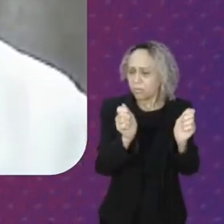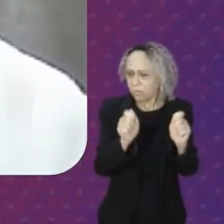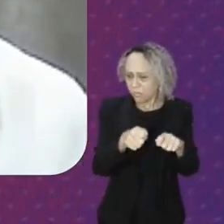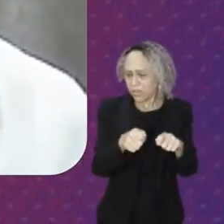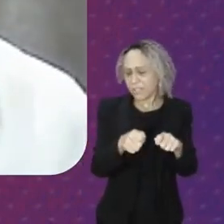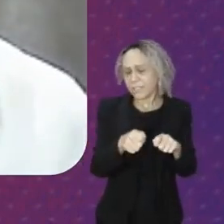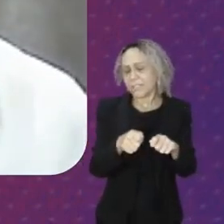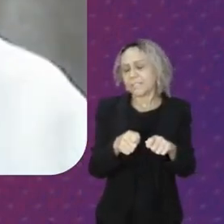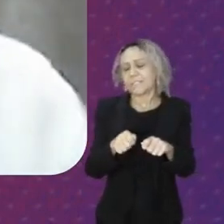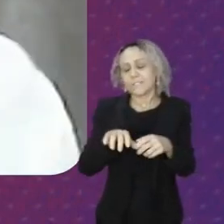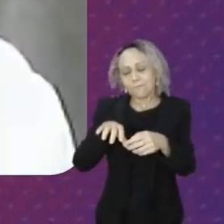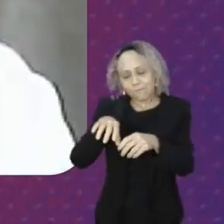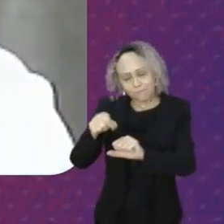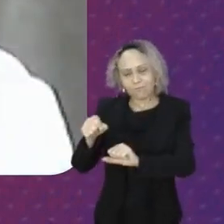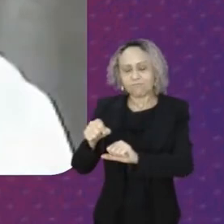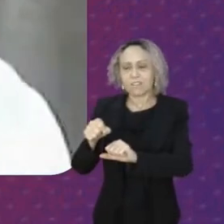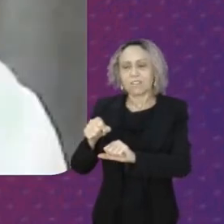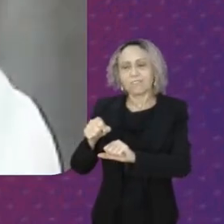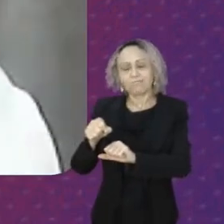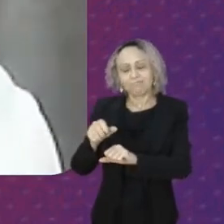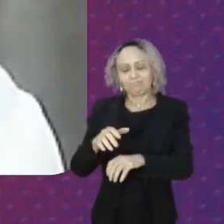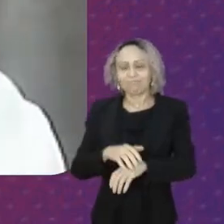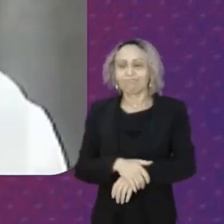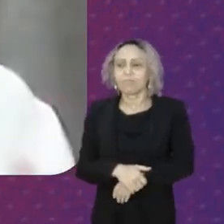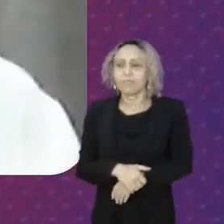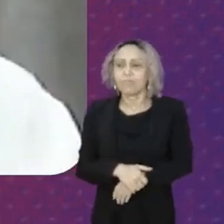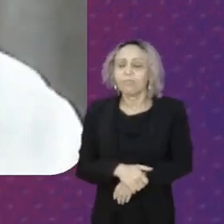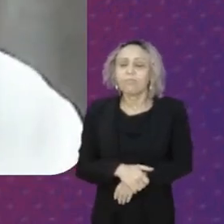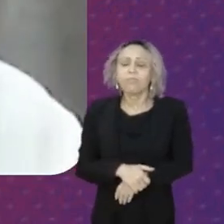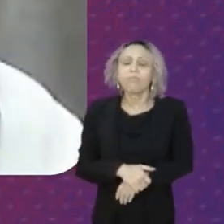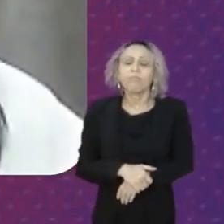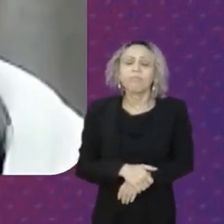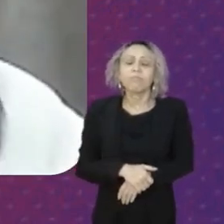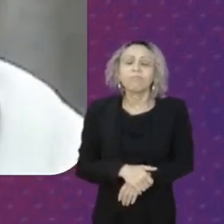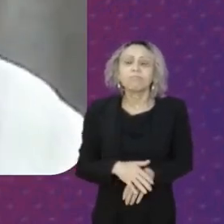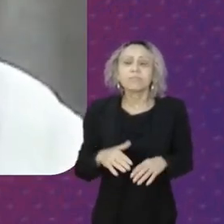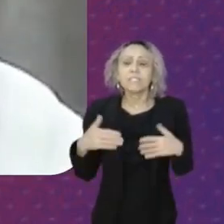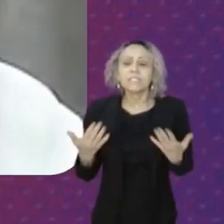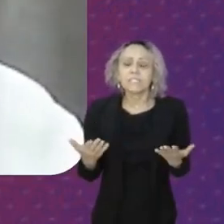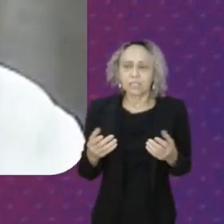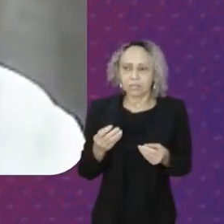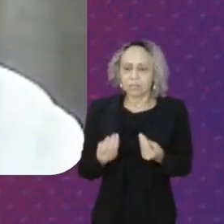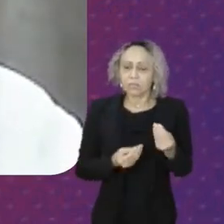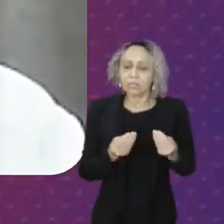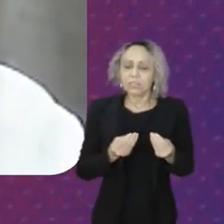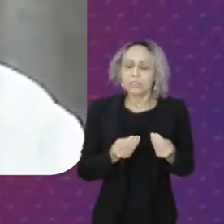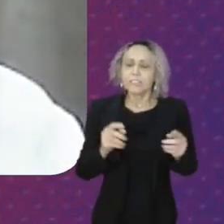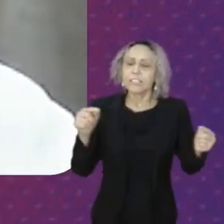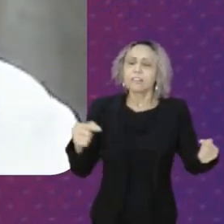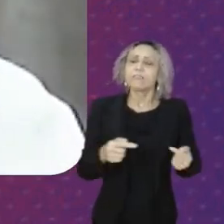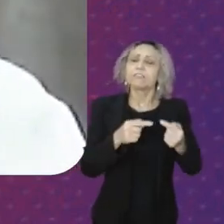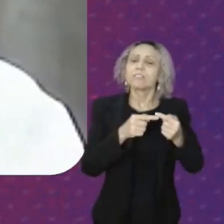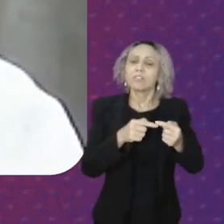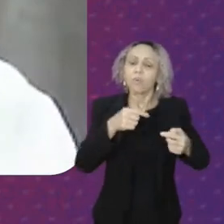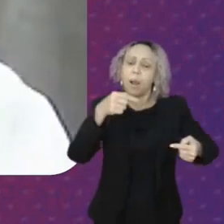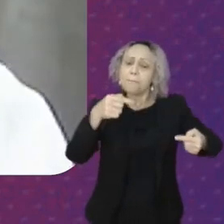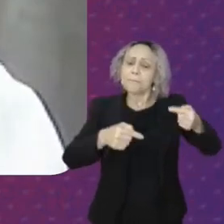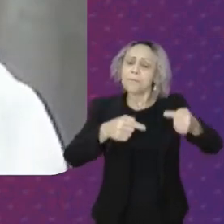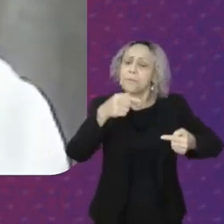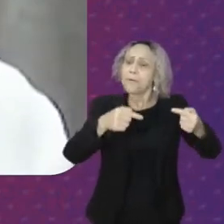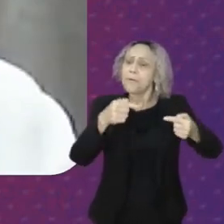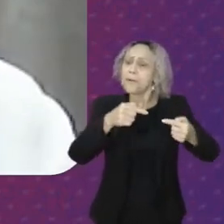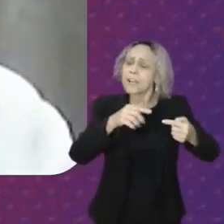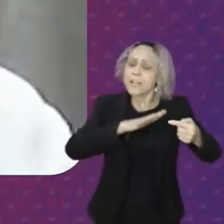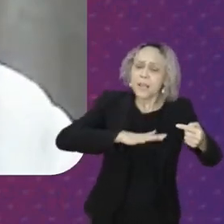famílias pobres. Então, isso tem a ver com uma política macro de cuidado com as pessoas, tá? Não basta